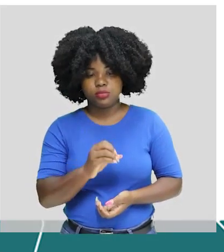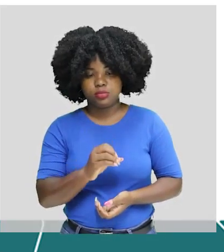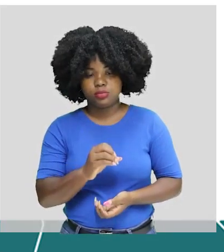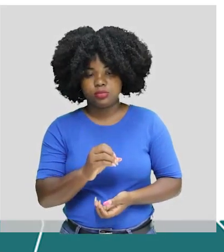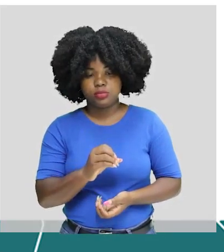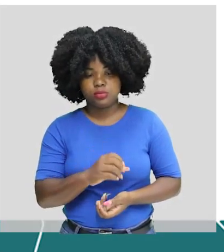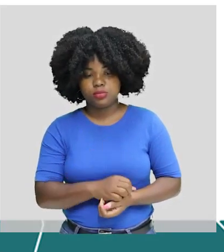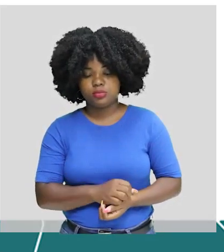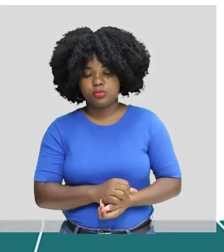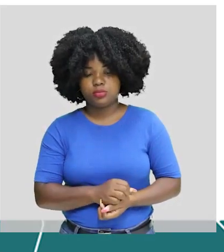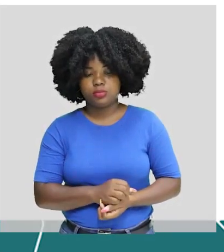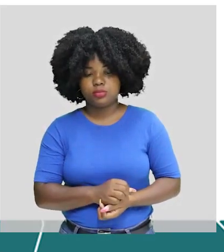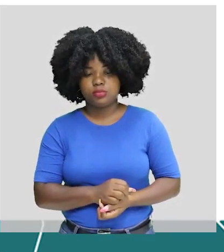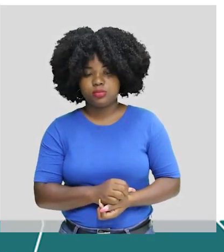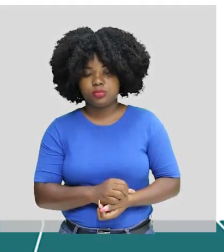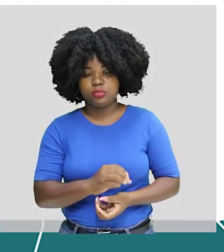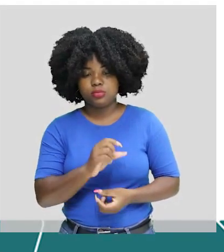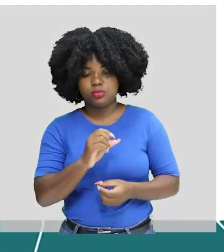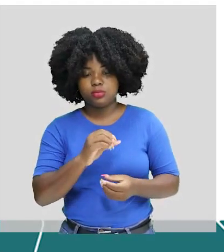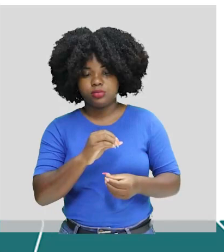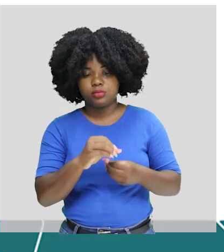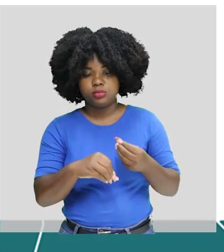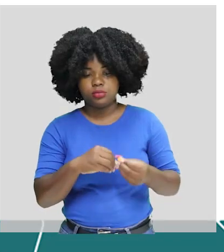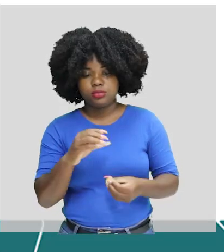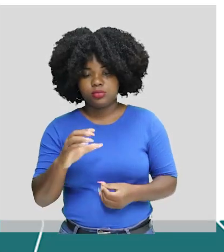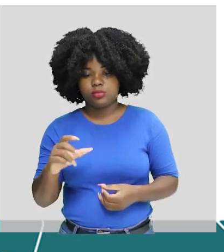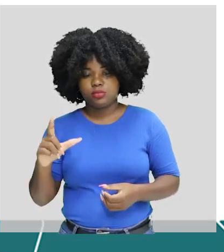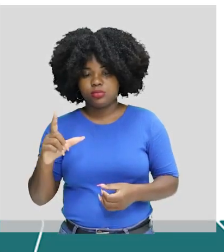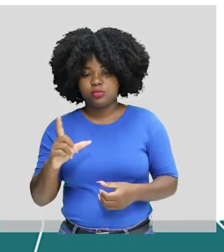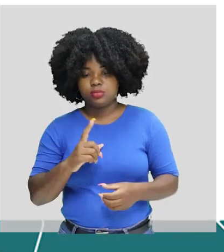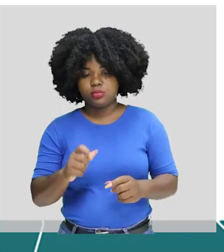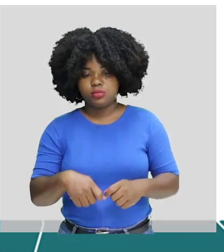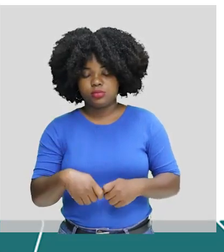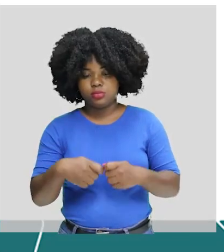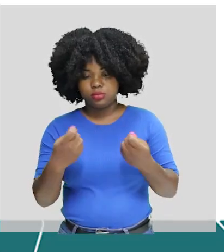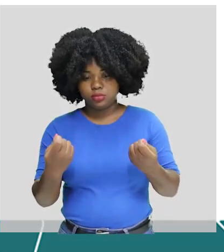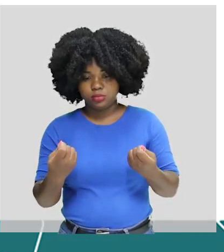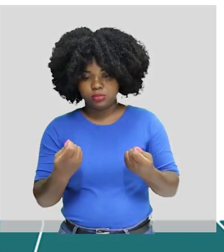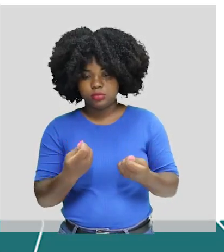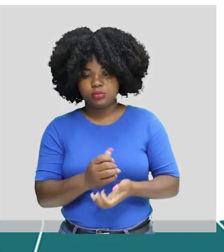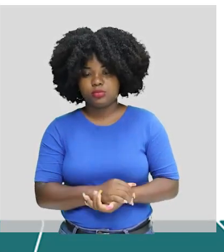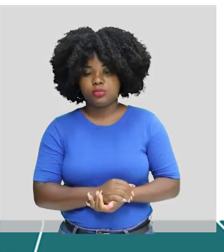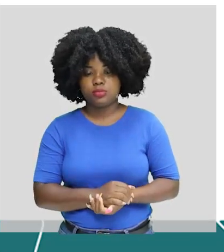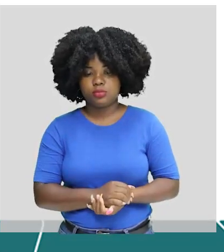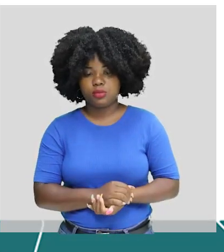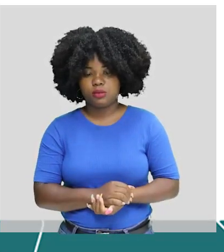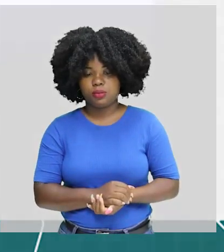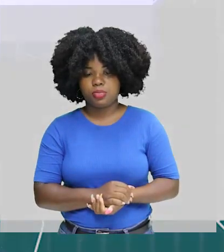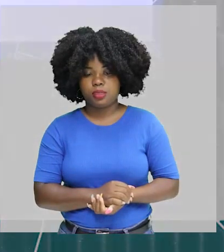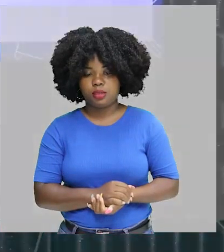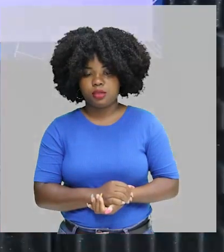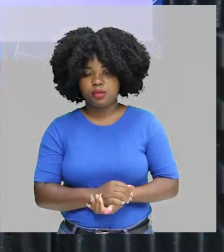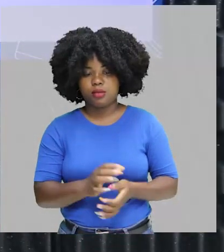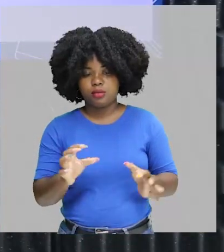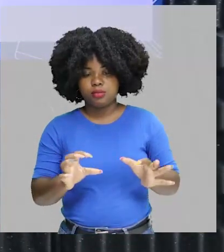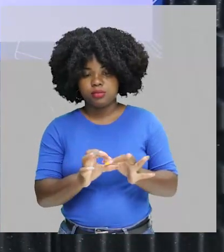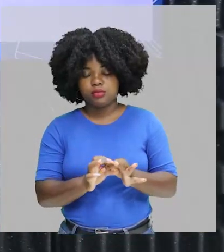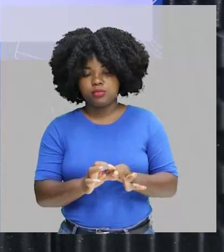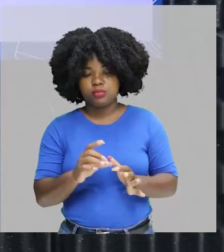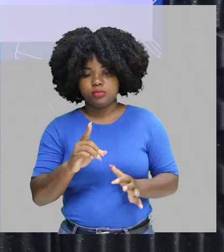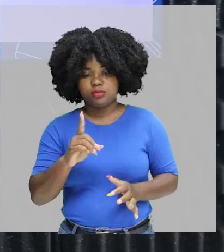que vai acontecer, turminha? Nós vamos ter a quebra da ligação dupla, beleza? Quando essa ligação dupla